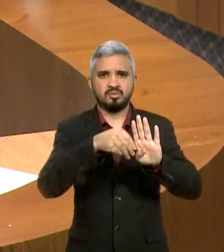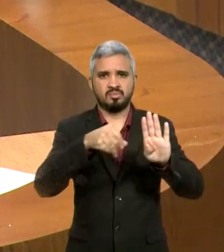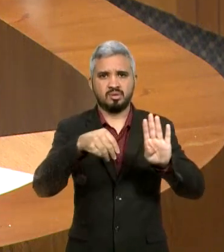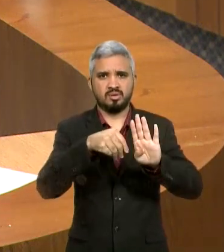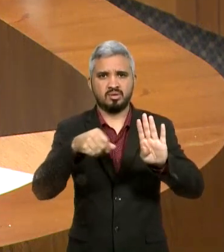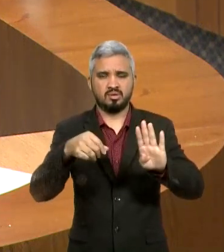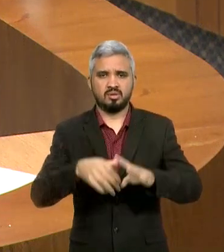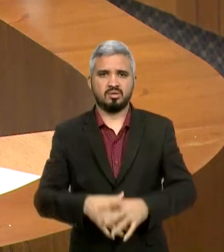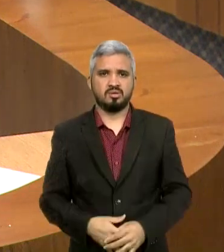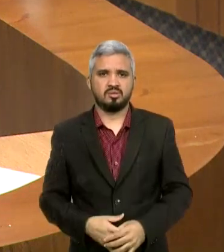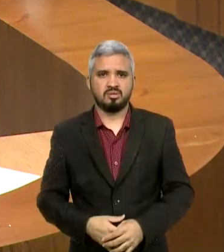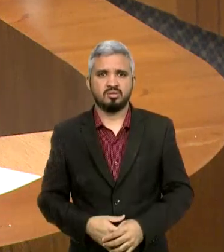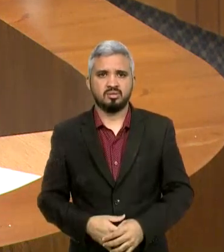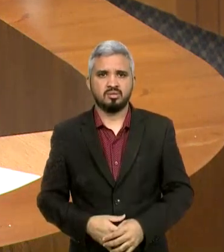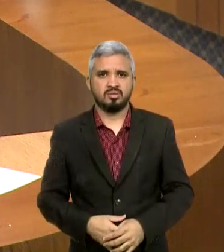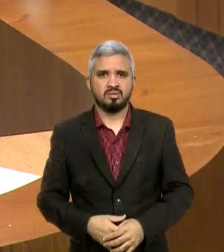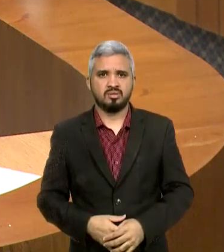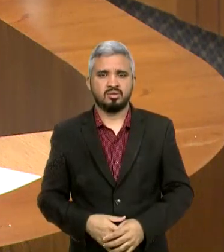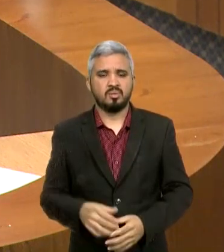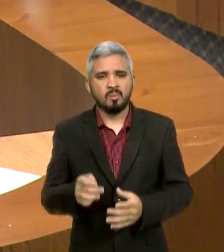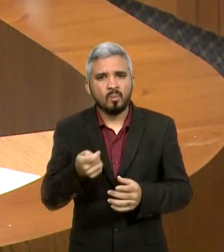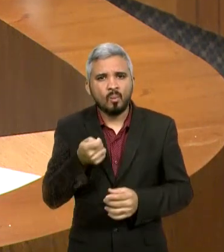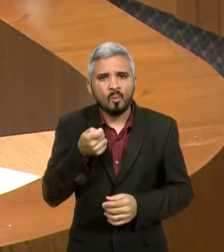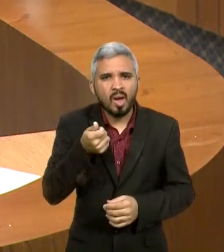receber uma grande honraria.